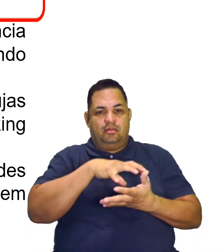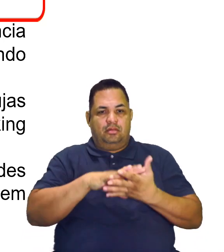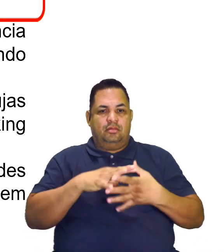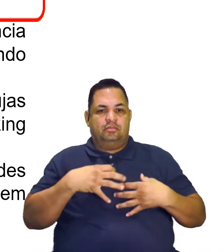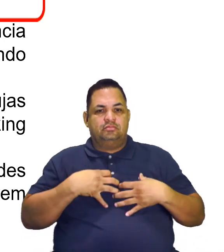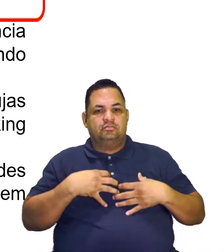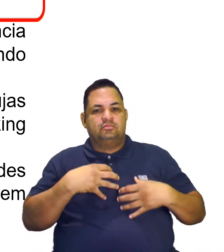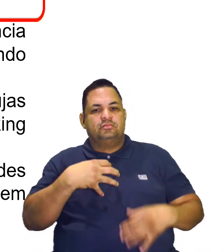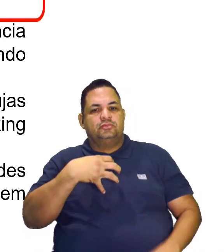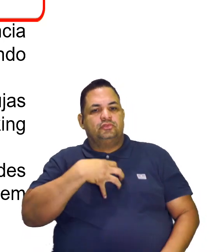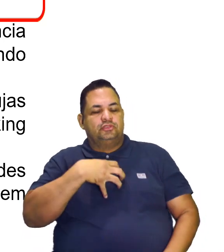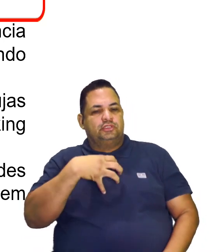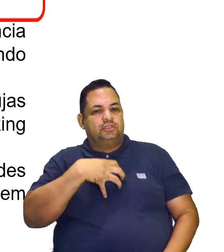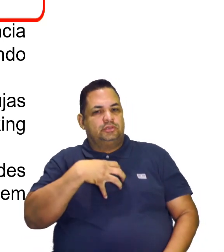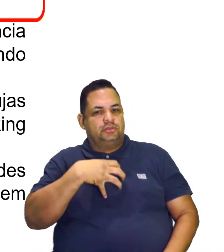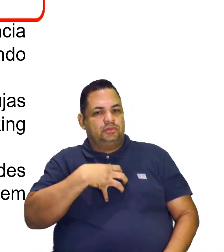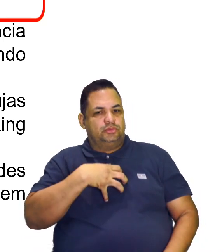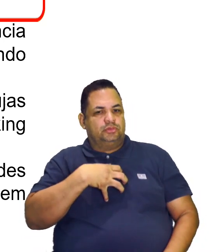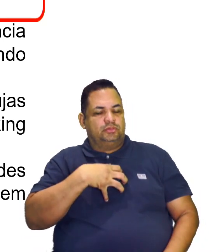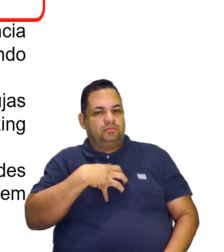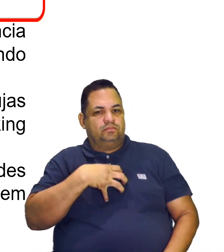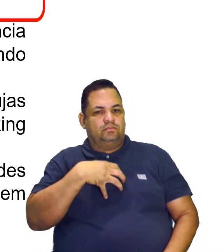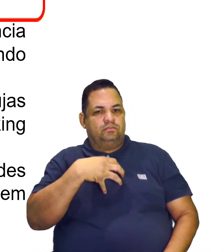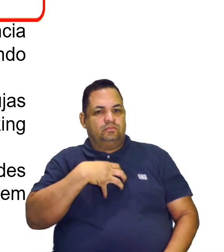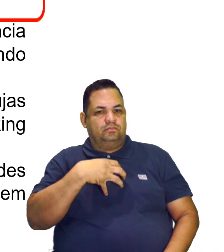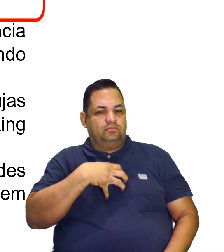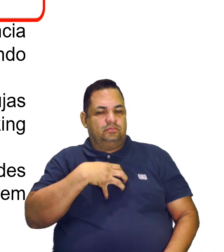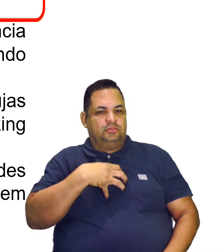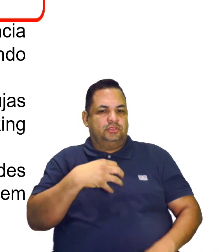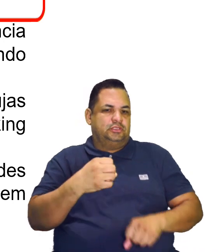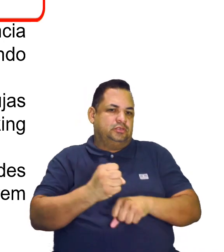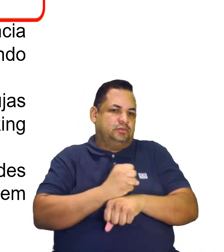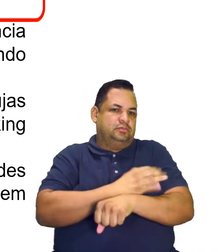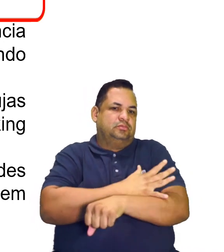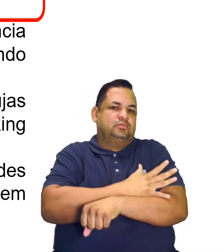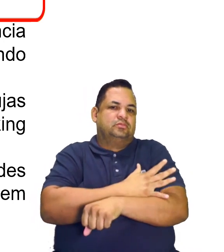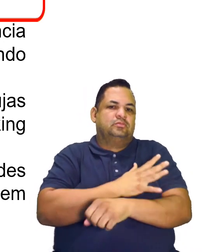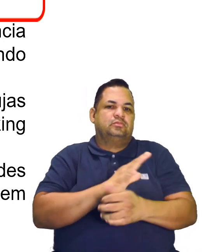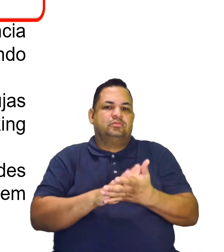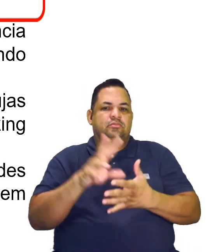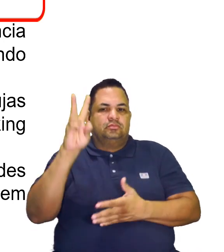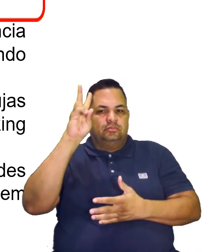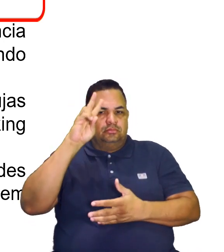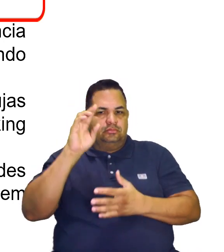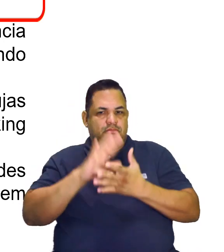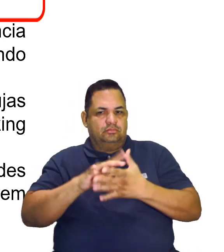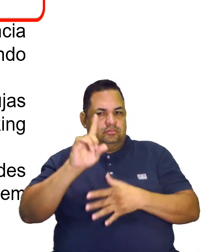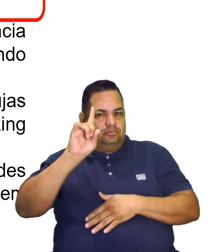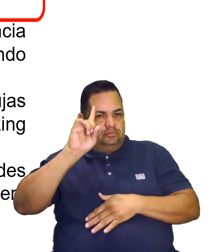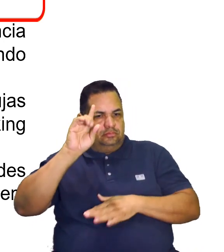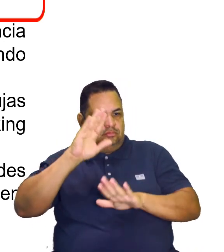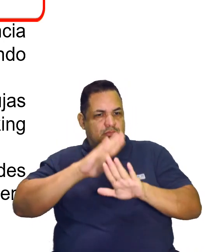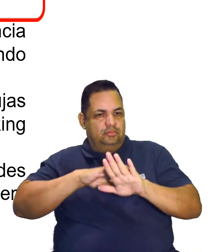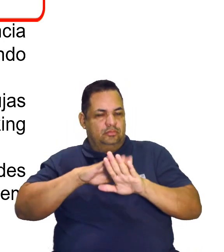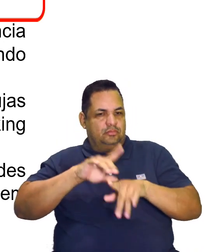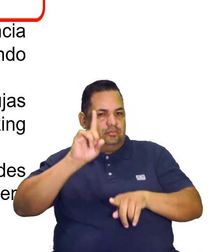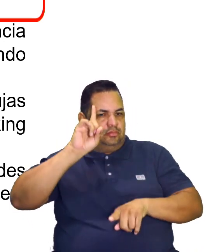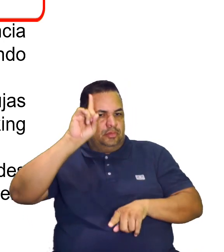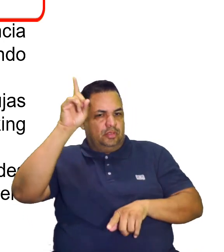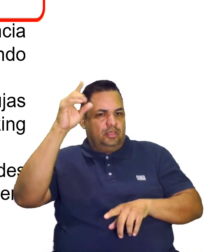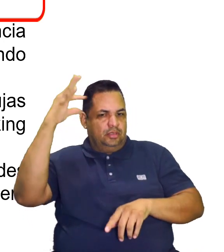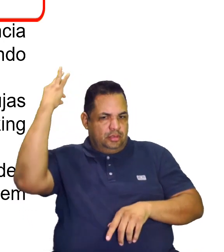Manifestações afetivas, aliás, ela revela manifestações afetivas, históricas,